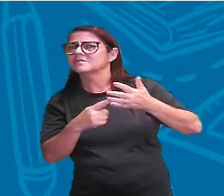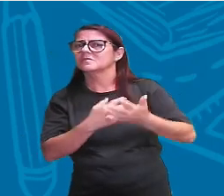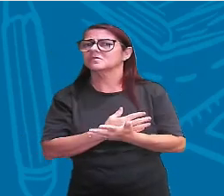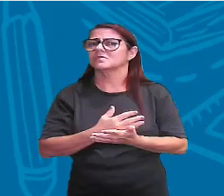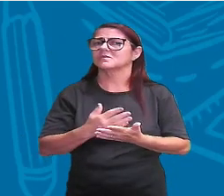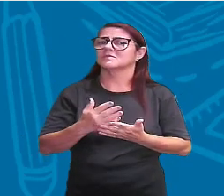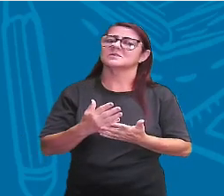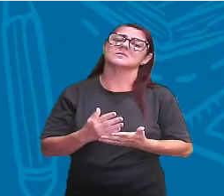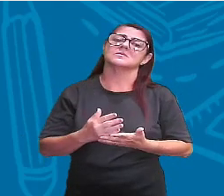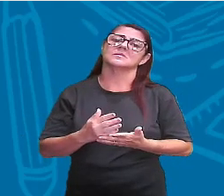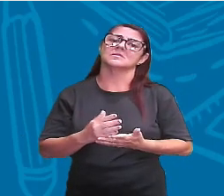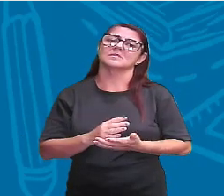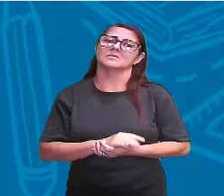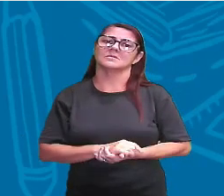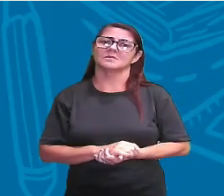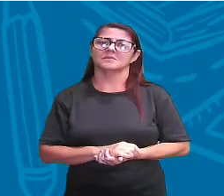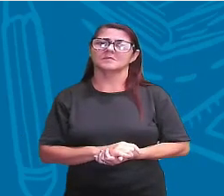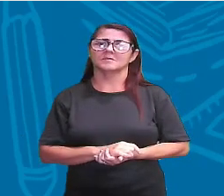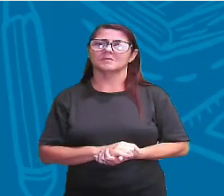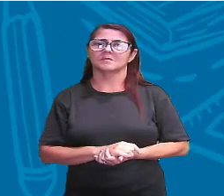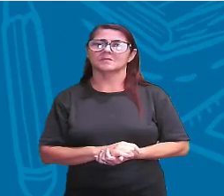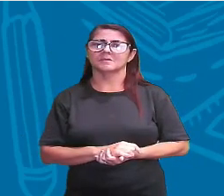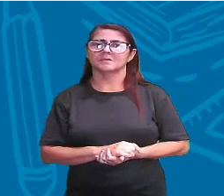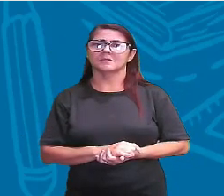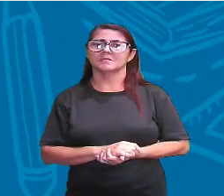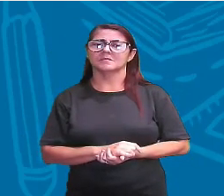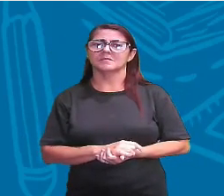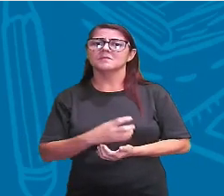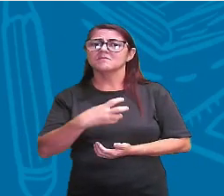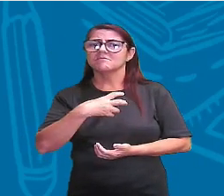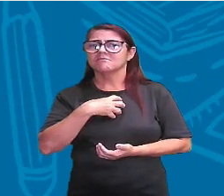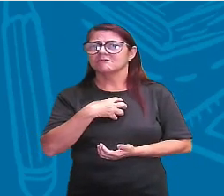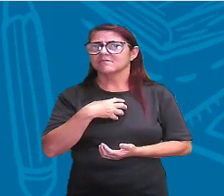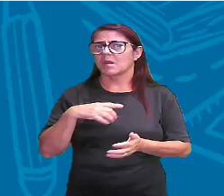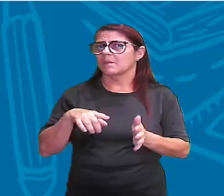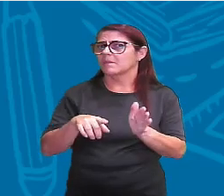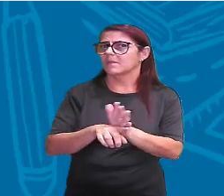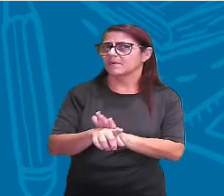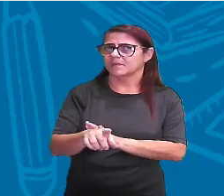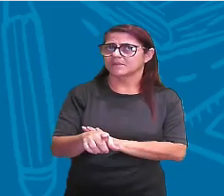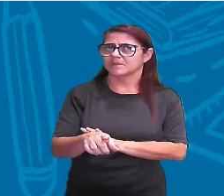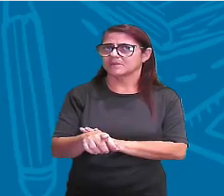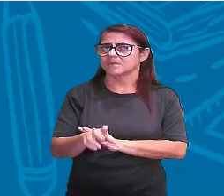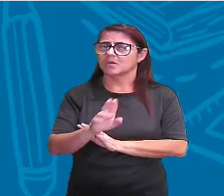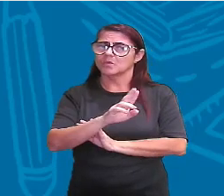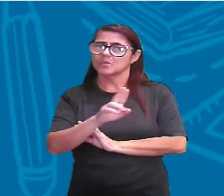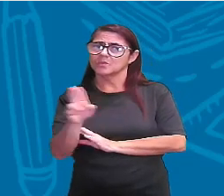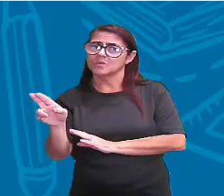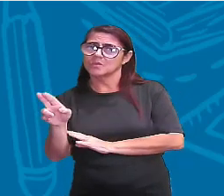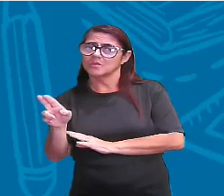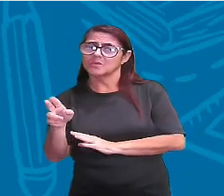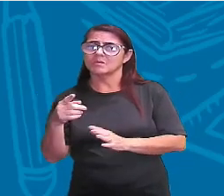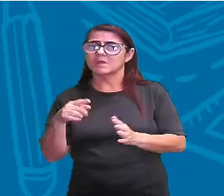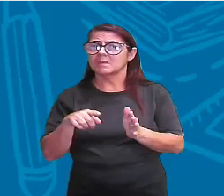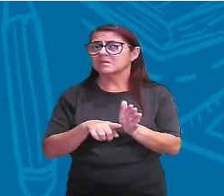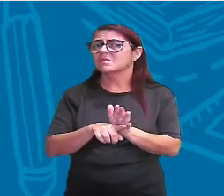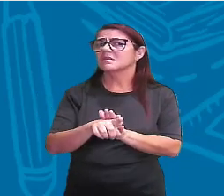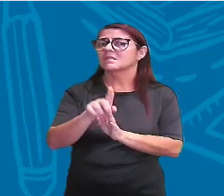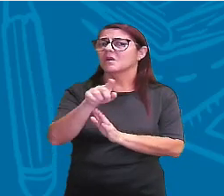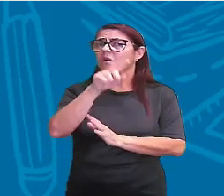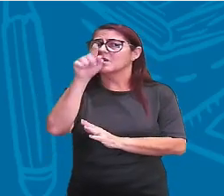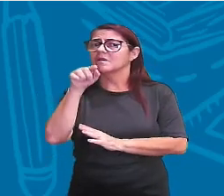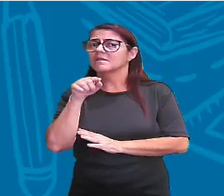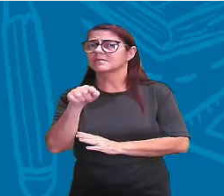Continuando, a gente tem o quê? A gente tem o sentido dele que é para fazer o quê? Perguntas. O nome já diz interrogative,